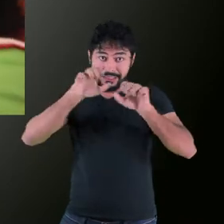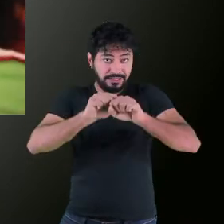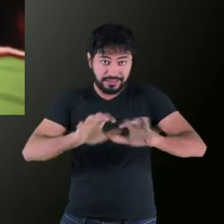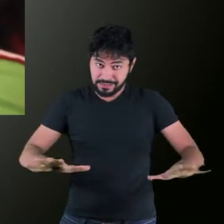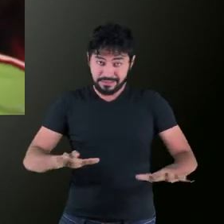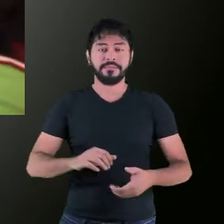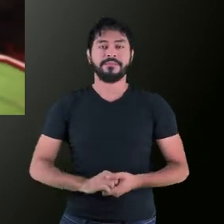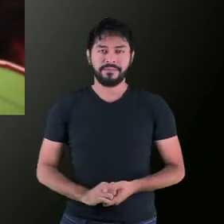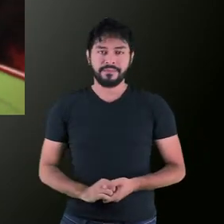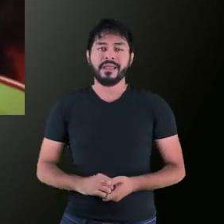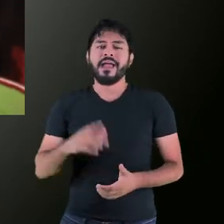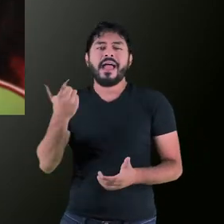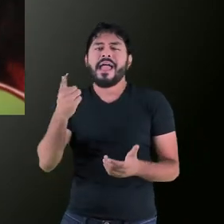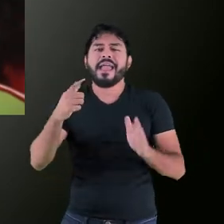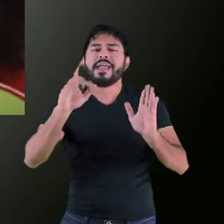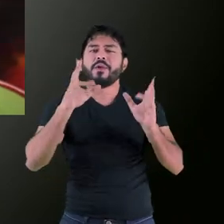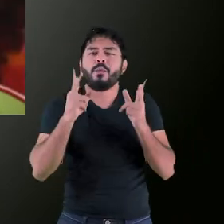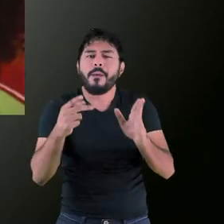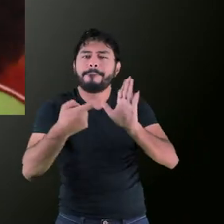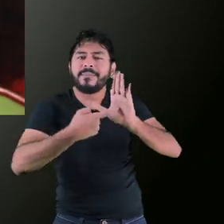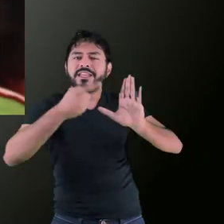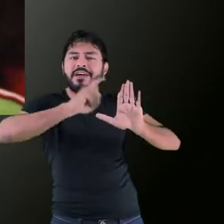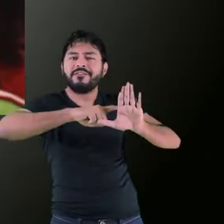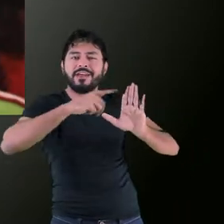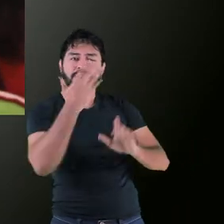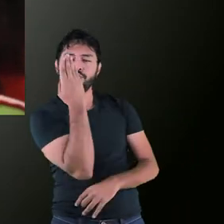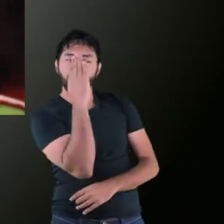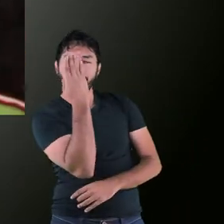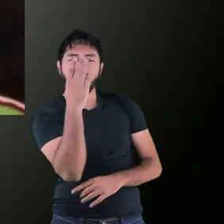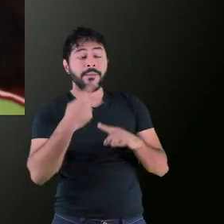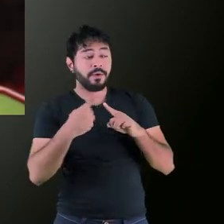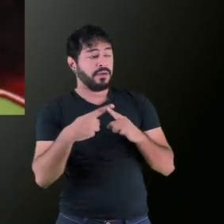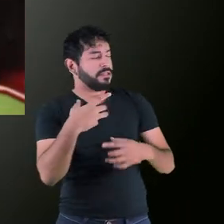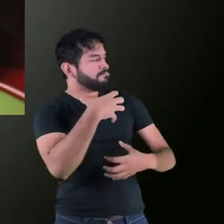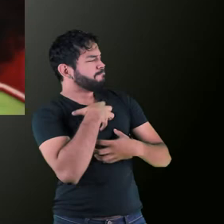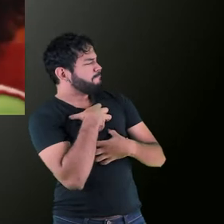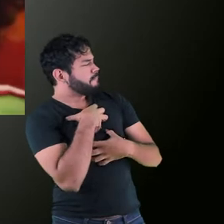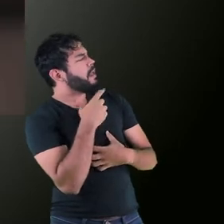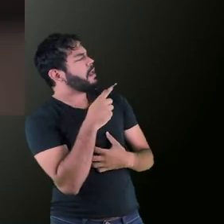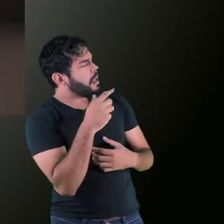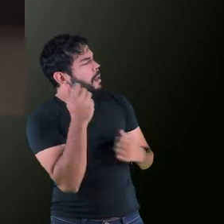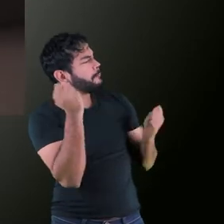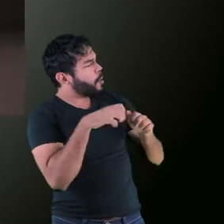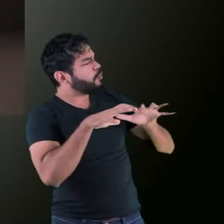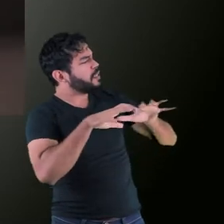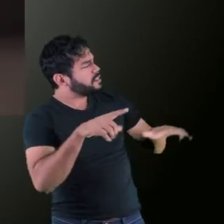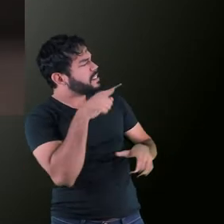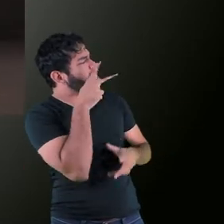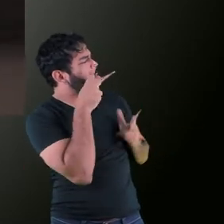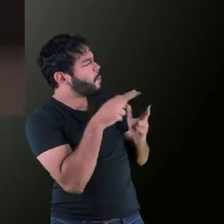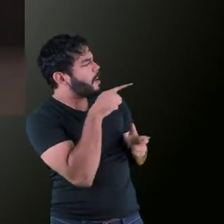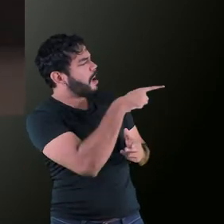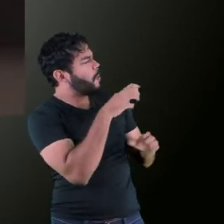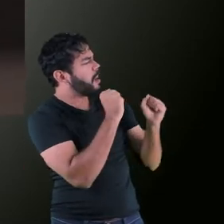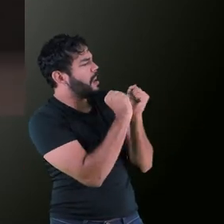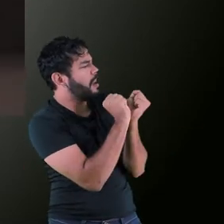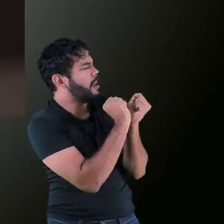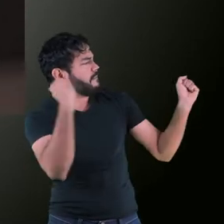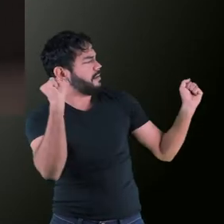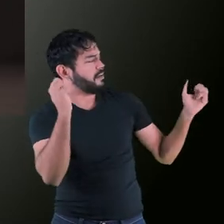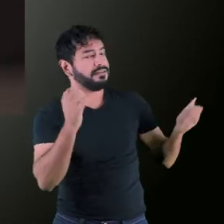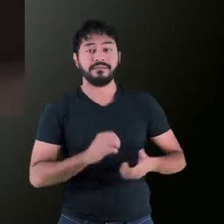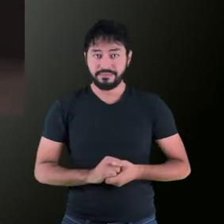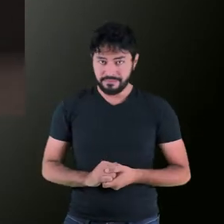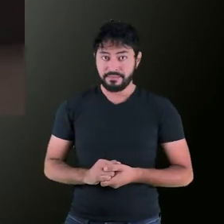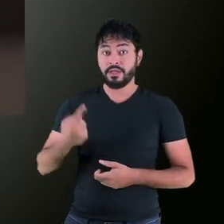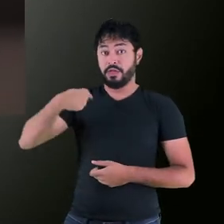essa ideia do espelho. Quando você se sente bem com a pessoa, você, ah, eu acho que eu também posso ser assim e eu também posso ser livre. A gente, no mapa